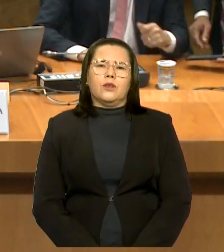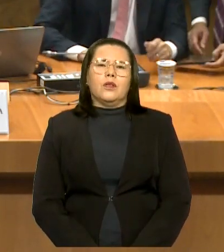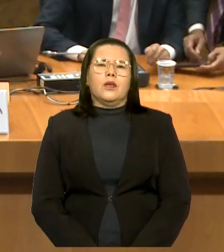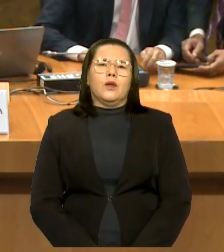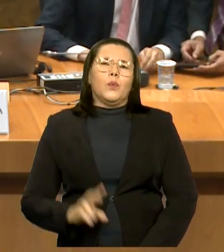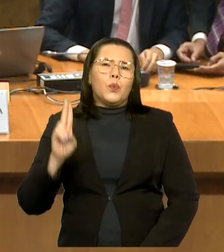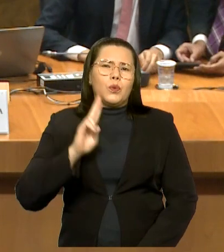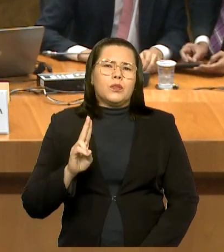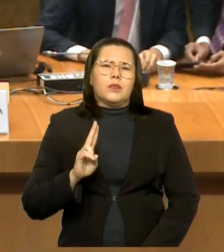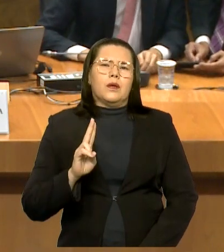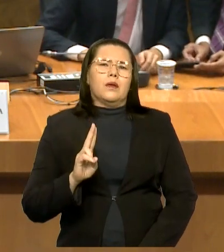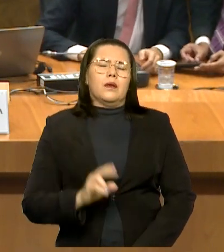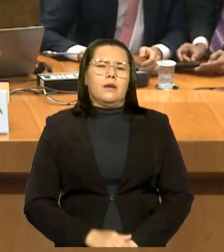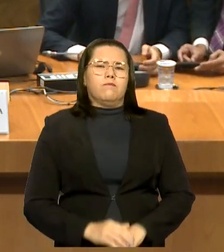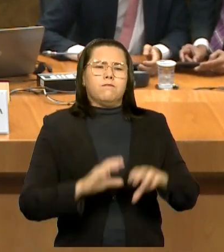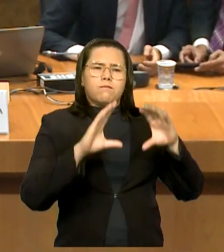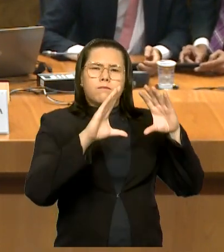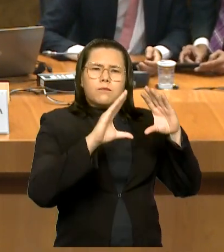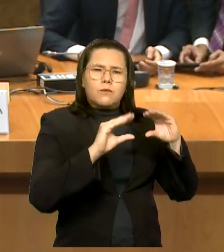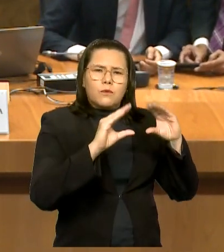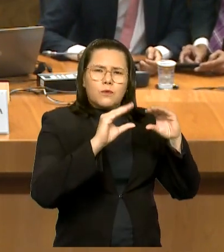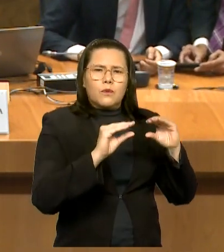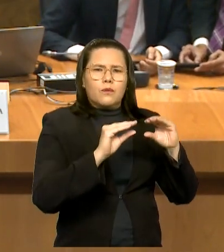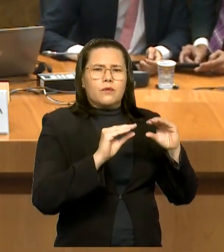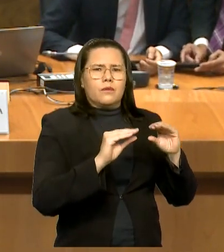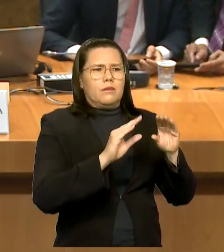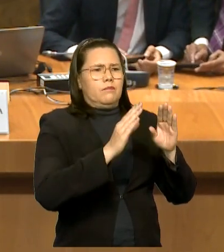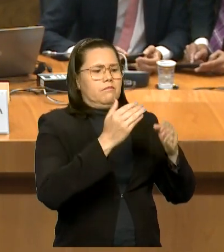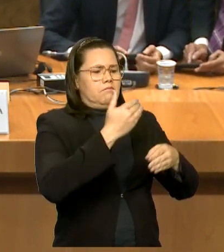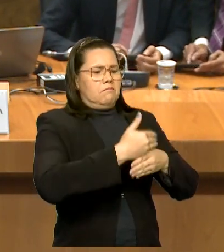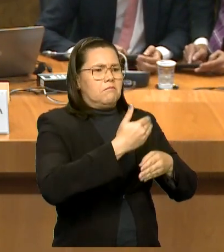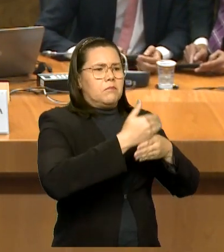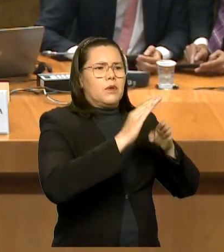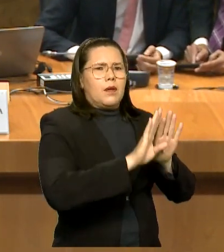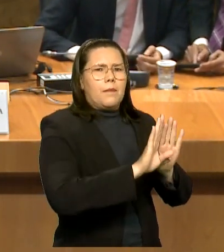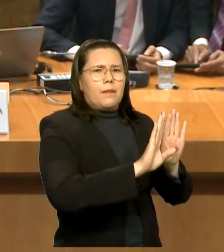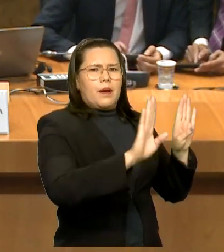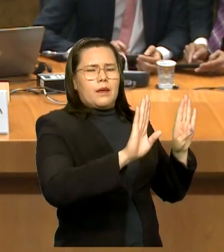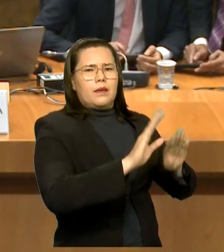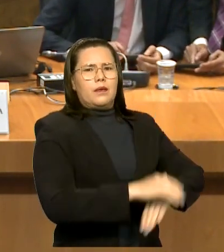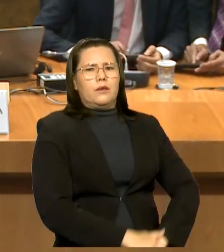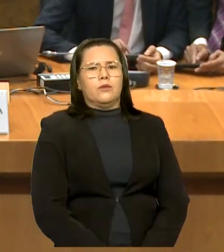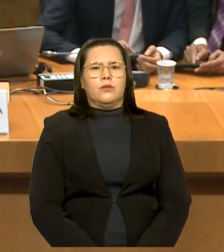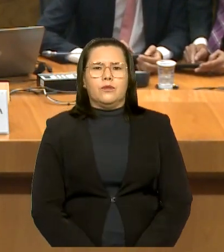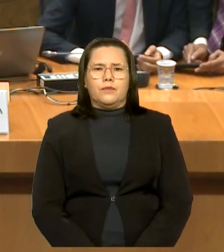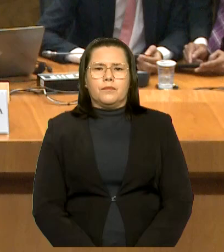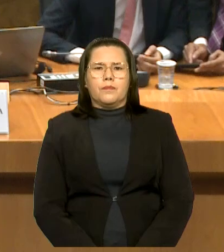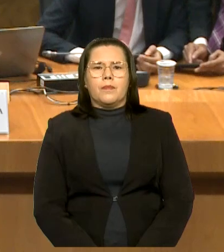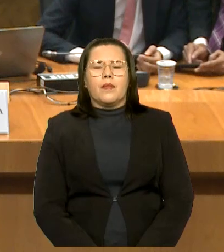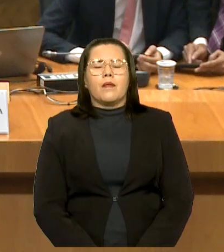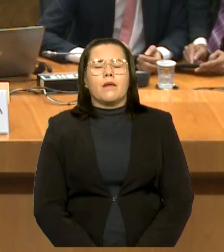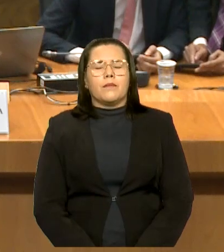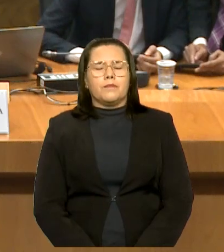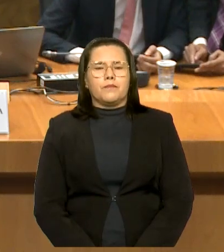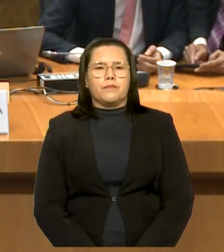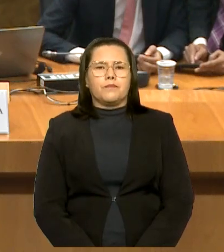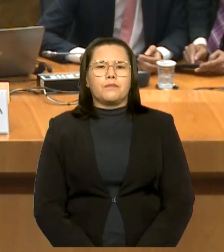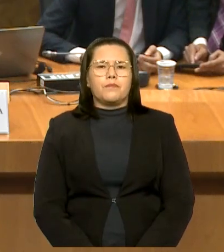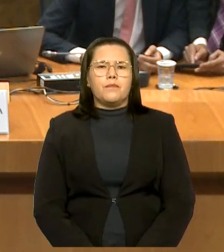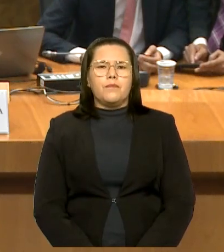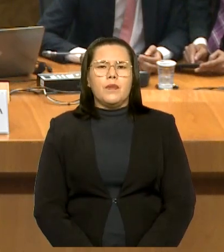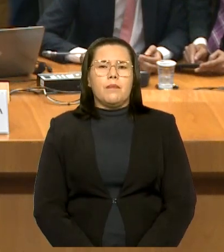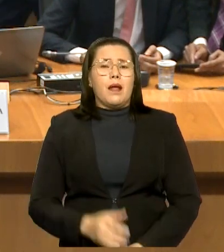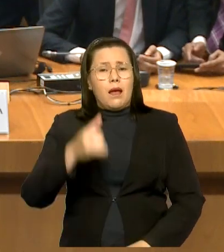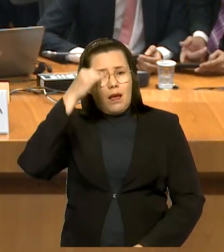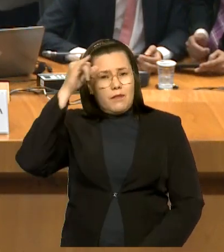isolamento antichamas nos recintos fechados localizados no Estado do Maranhão, relator deputado Doutor Iglésio. Em discussão,